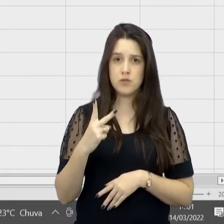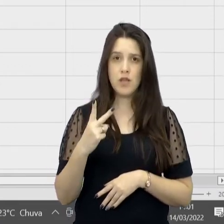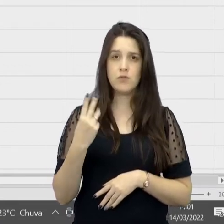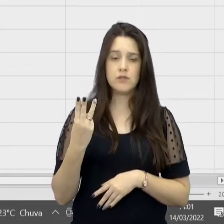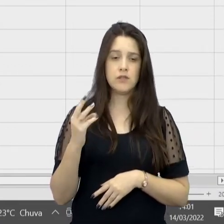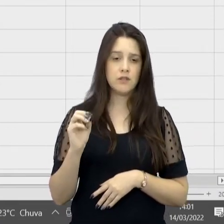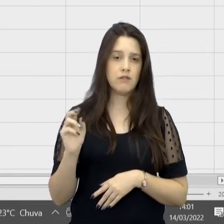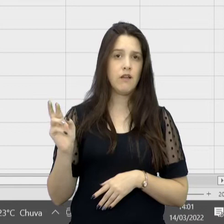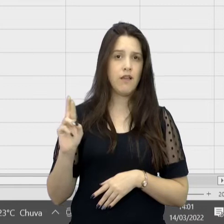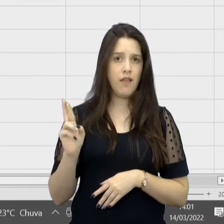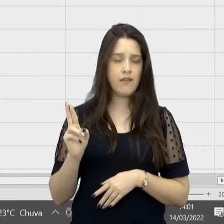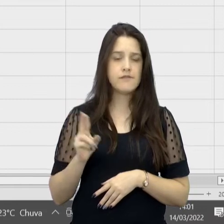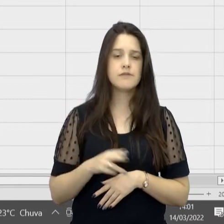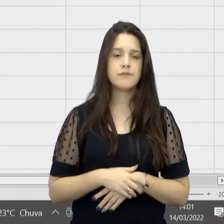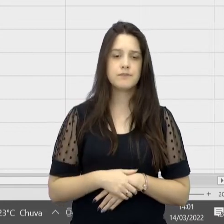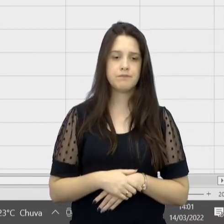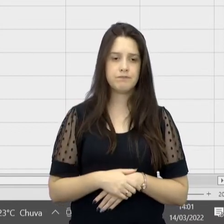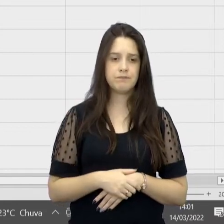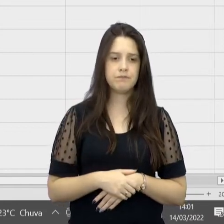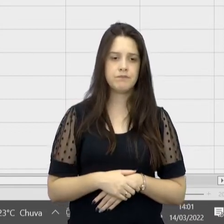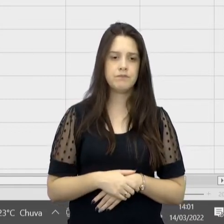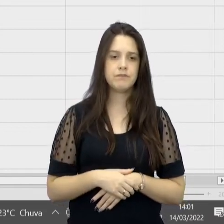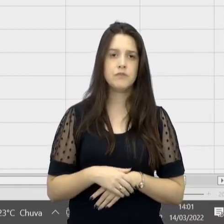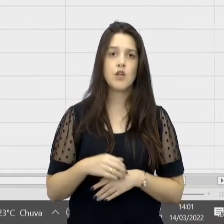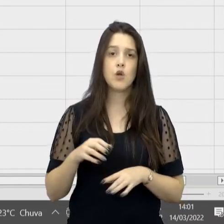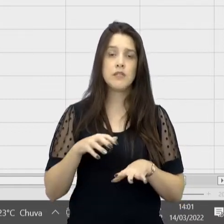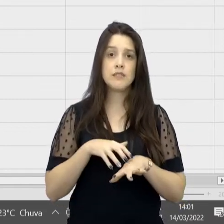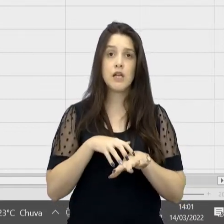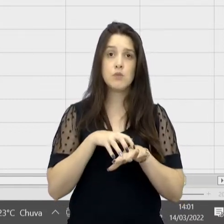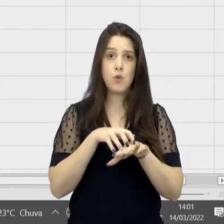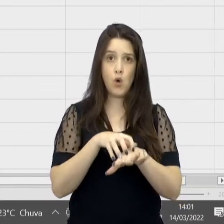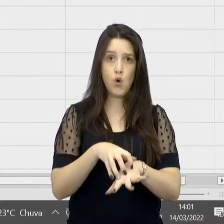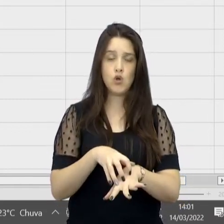R$230. Aí, com transporte